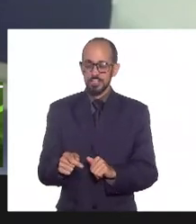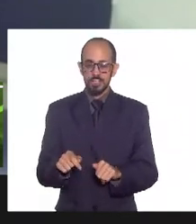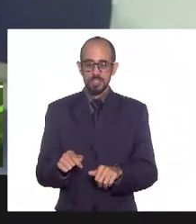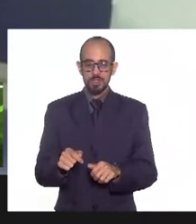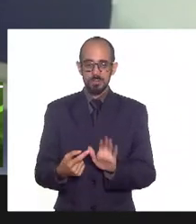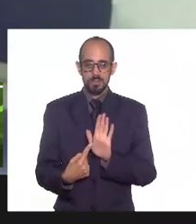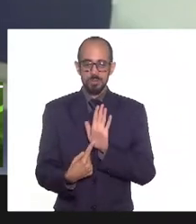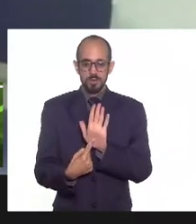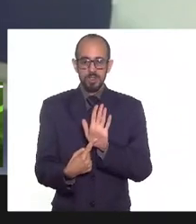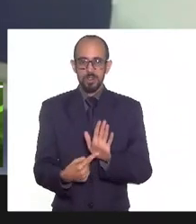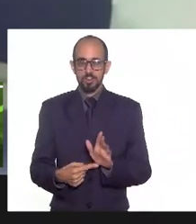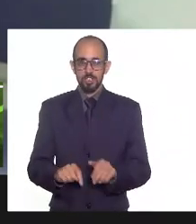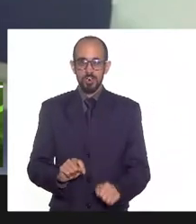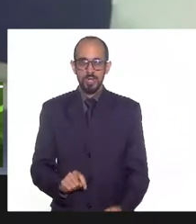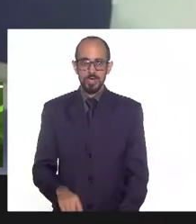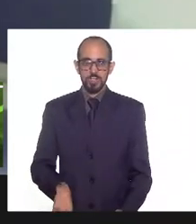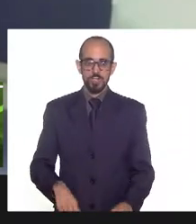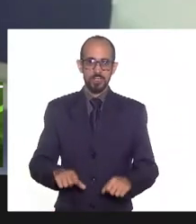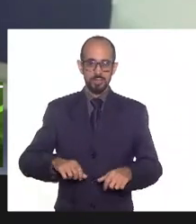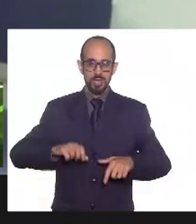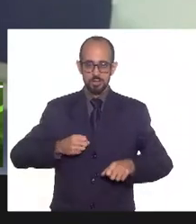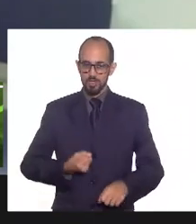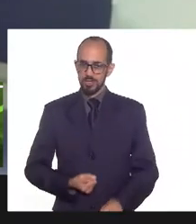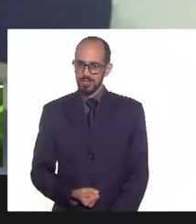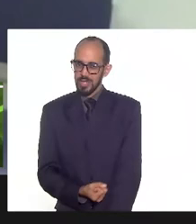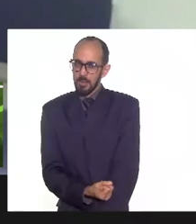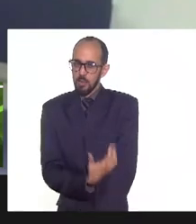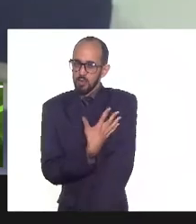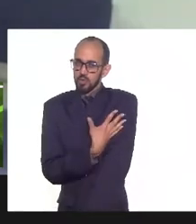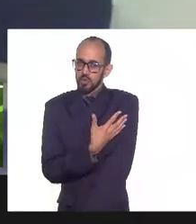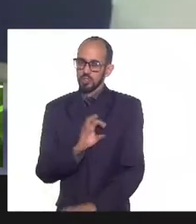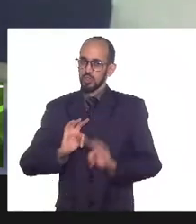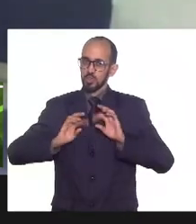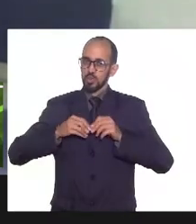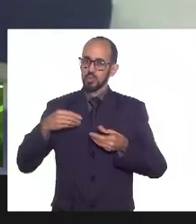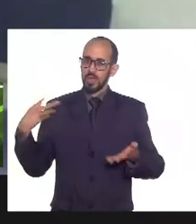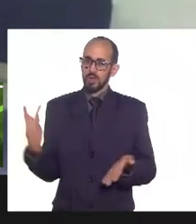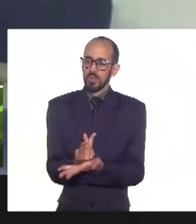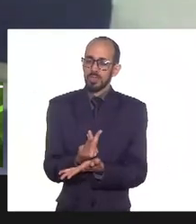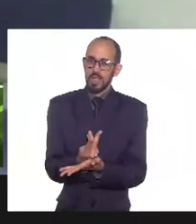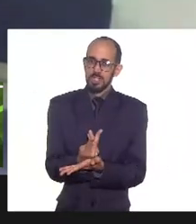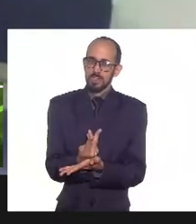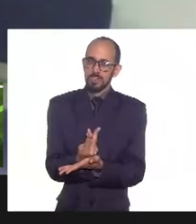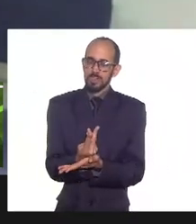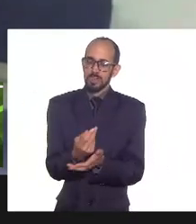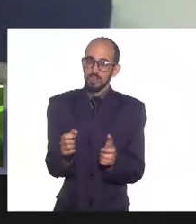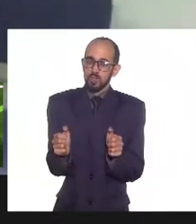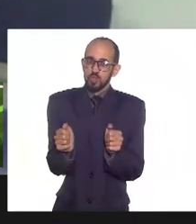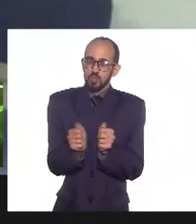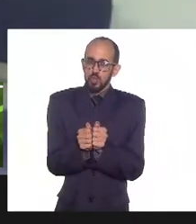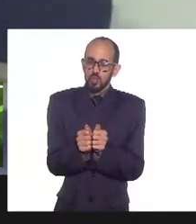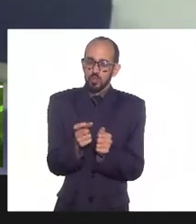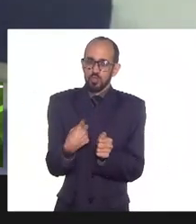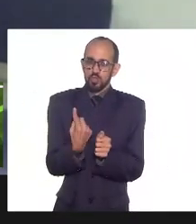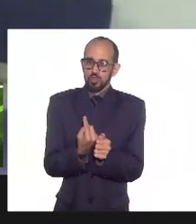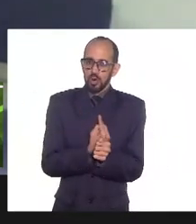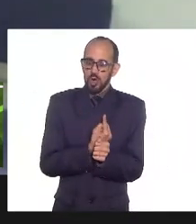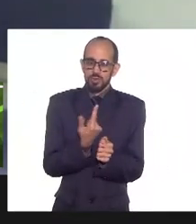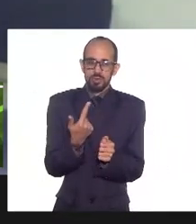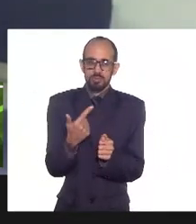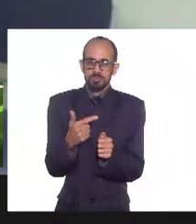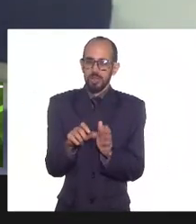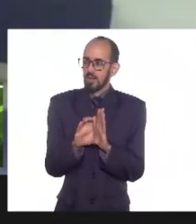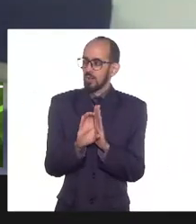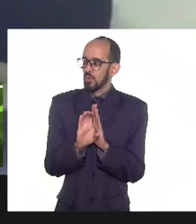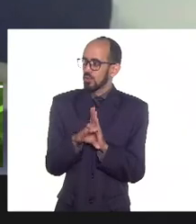travadas nas suas emoções por conta de tudo que acontece, né, ao seu redor, sem uma definição. E